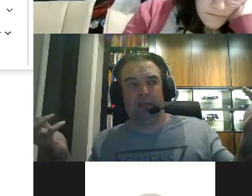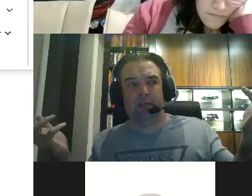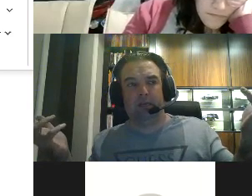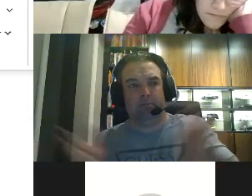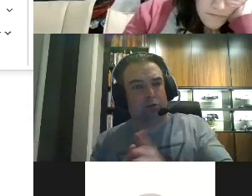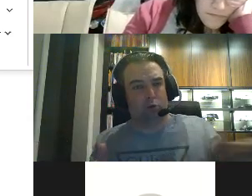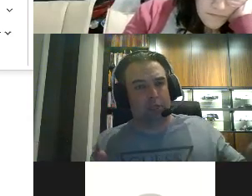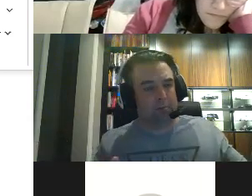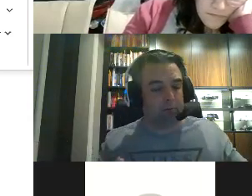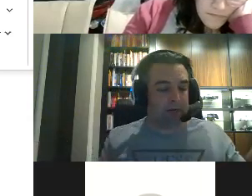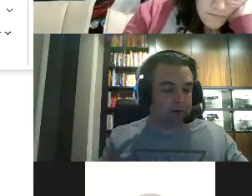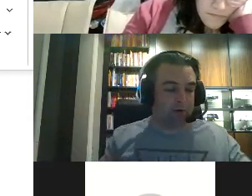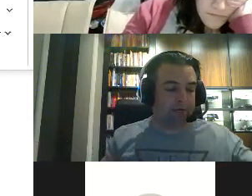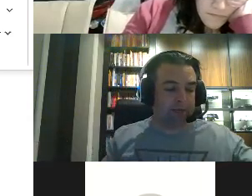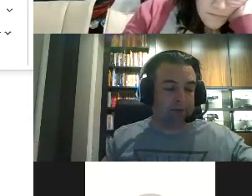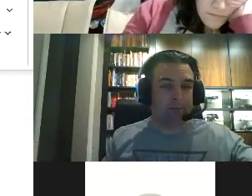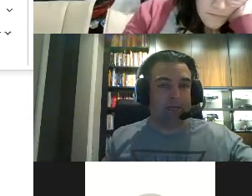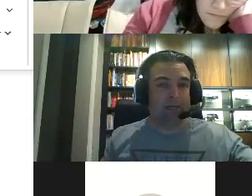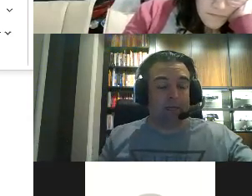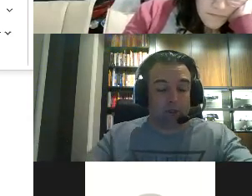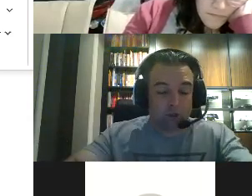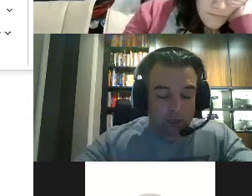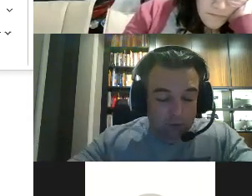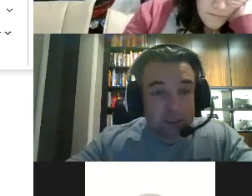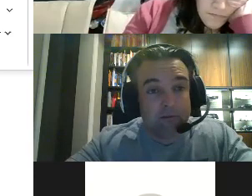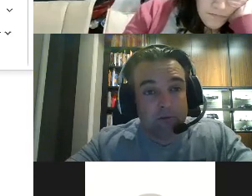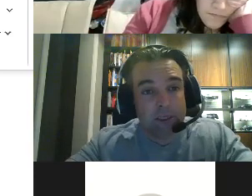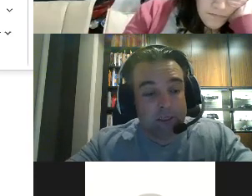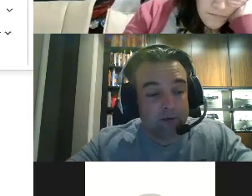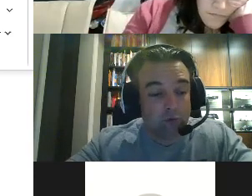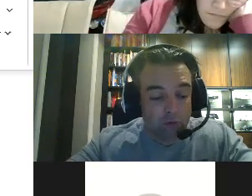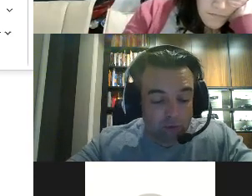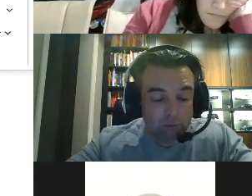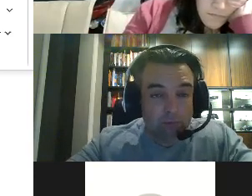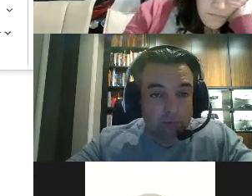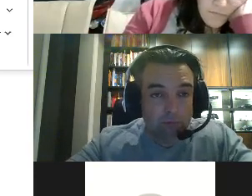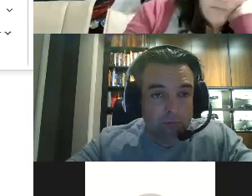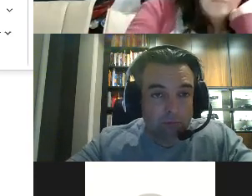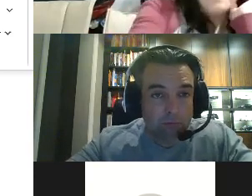E passou o tempo, agora ele é do Panamá. Só que os navios cresceram muito.